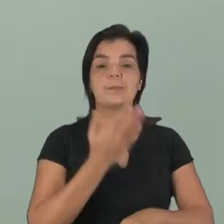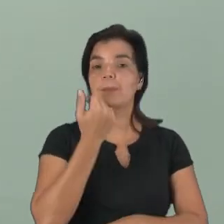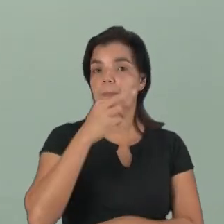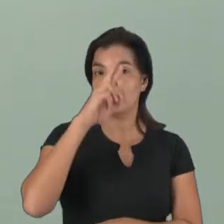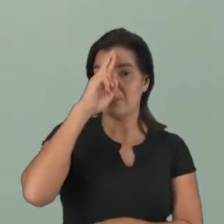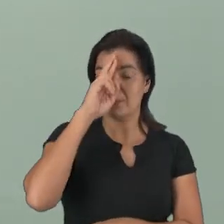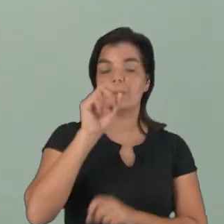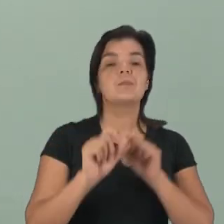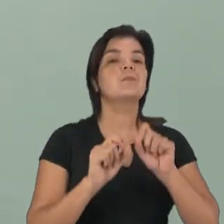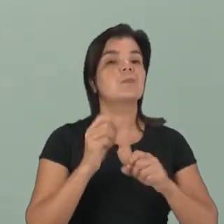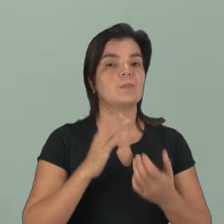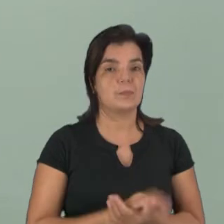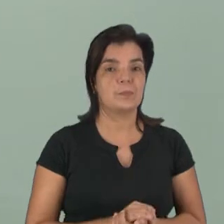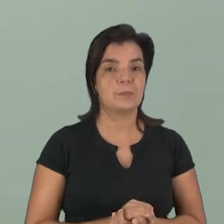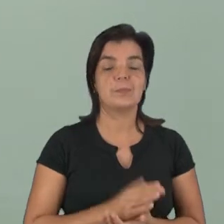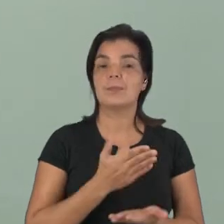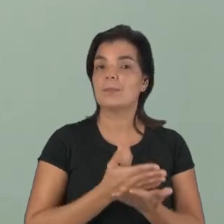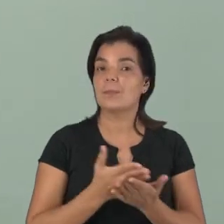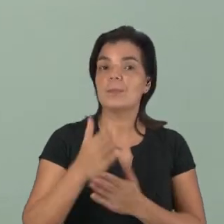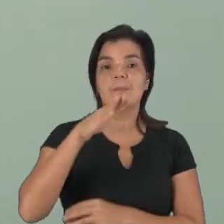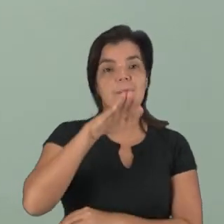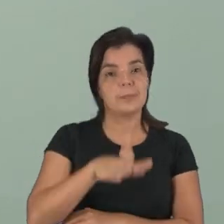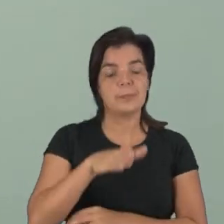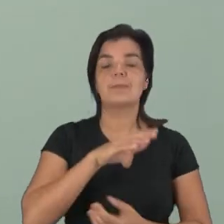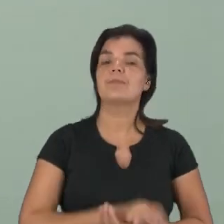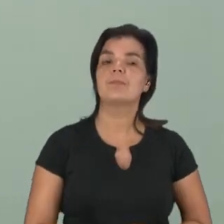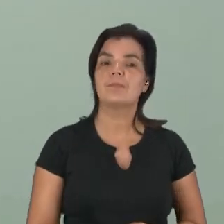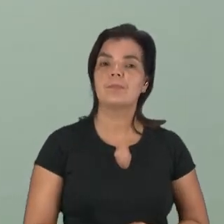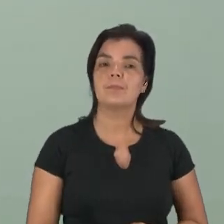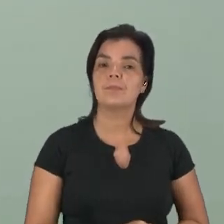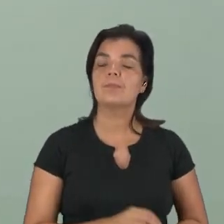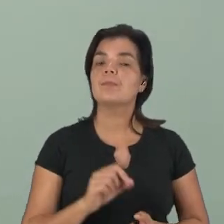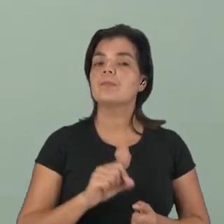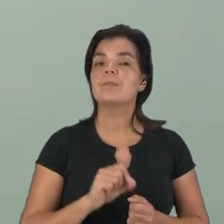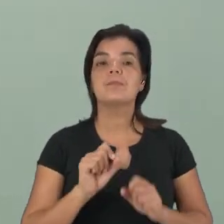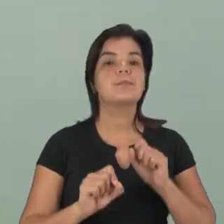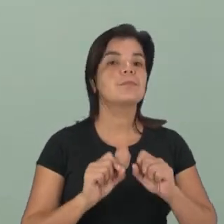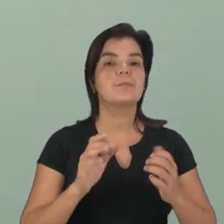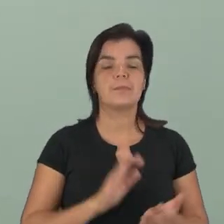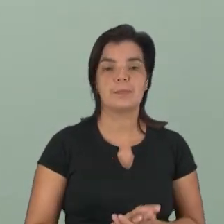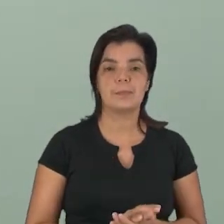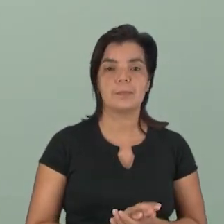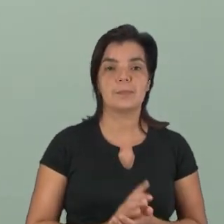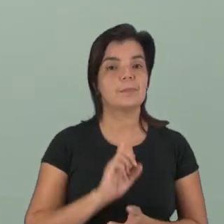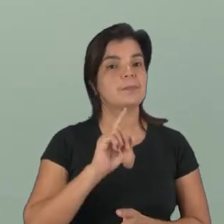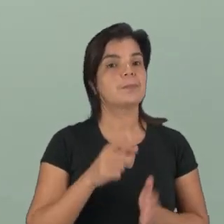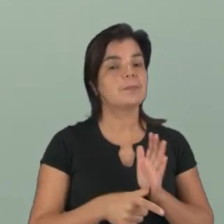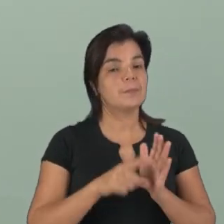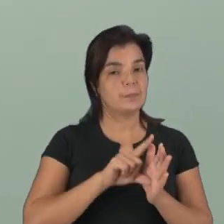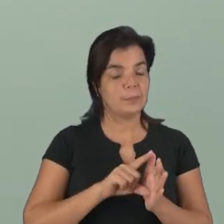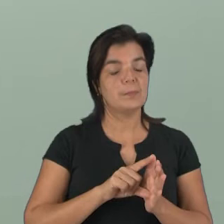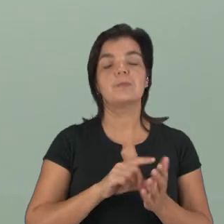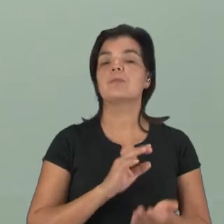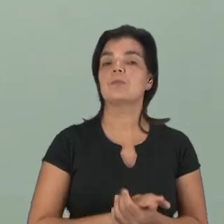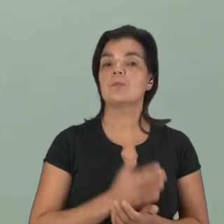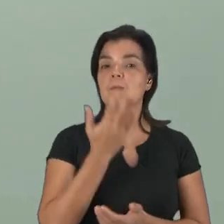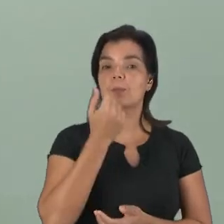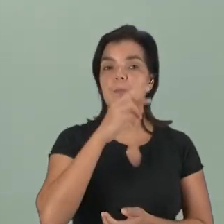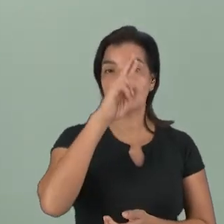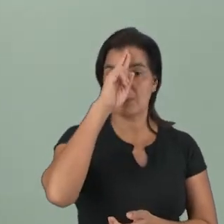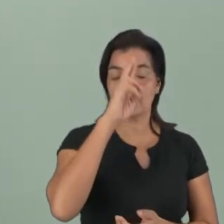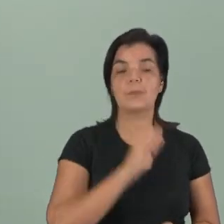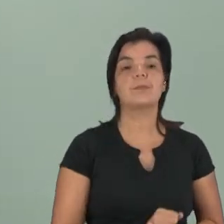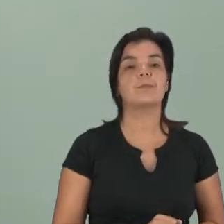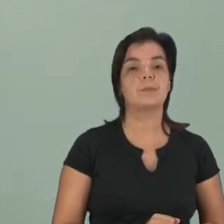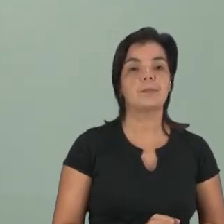então já vem o que a parte da tarde então que João fez antes do almoço antes